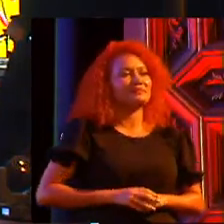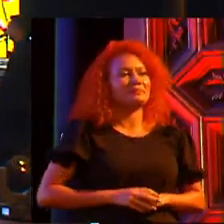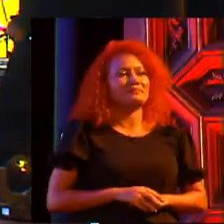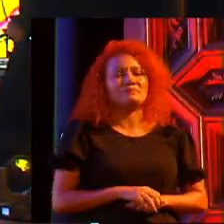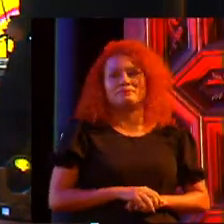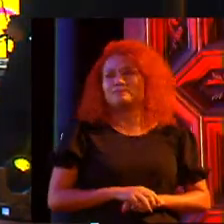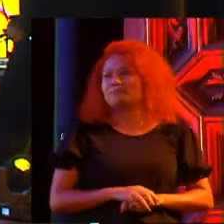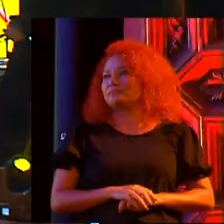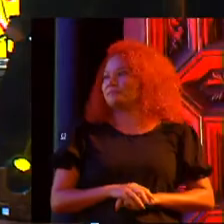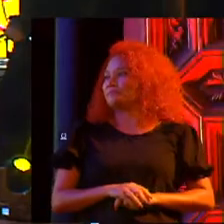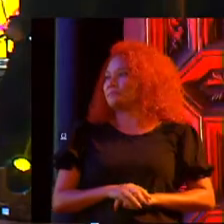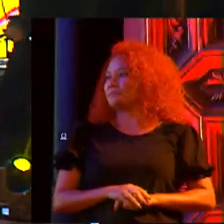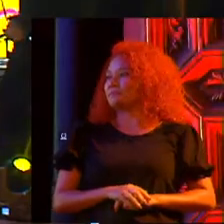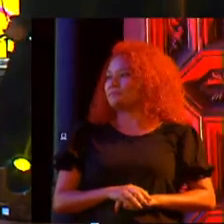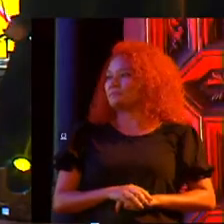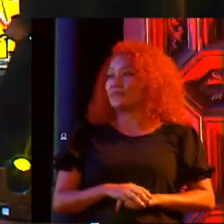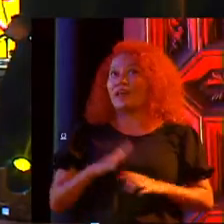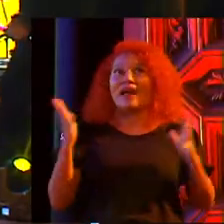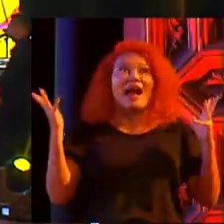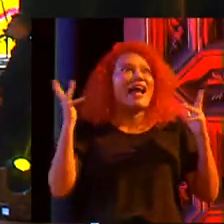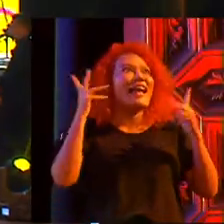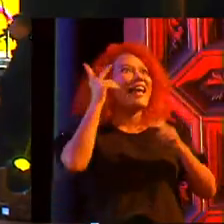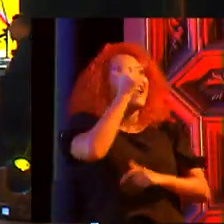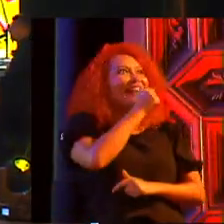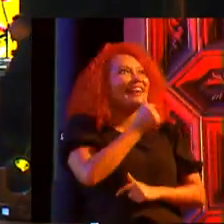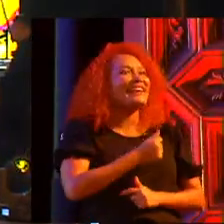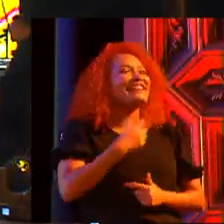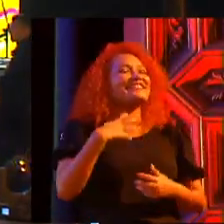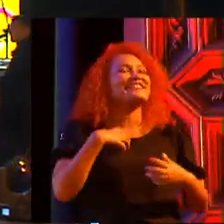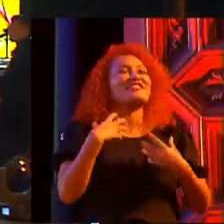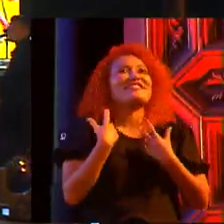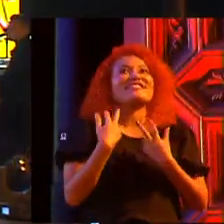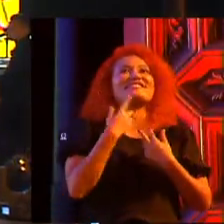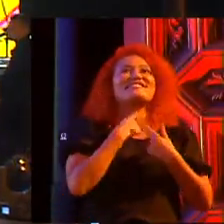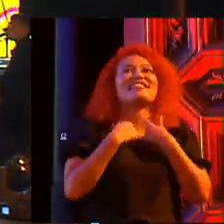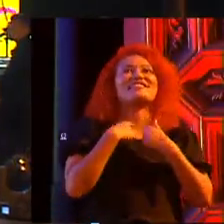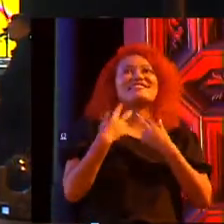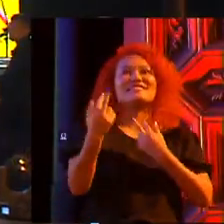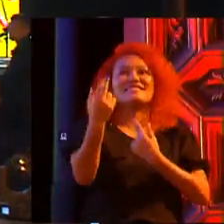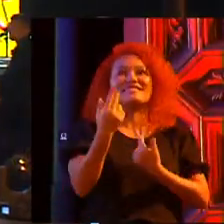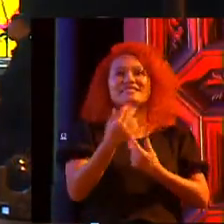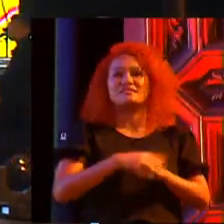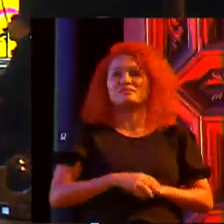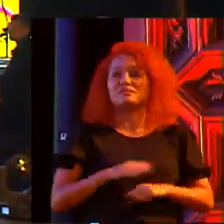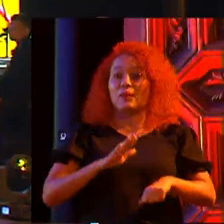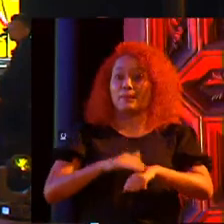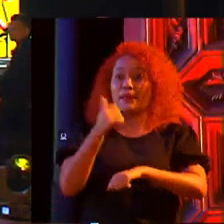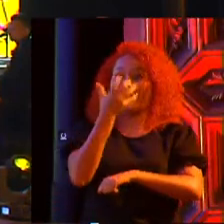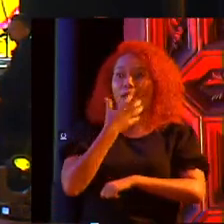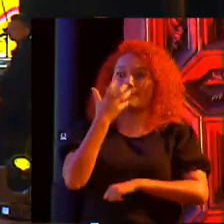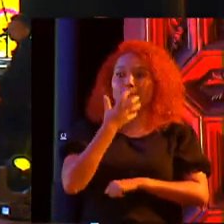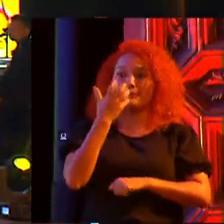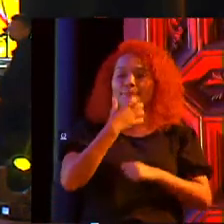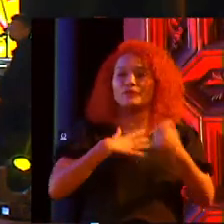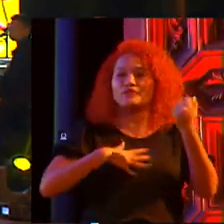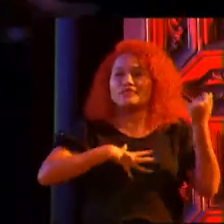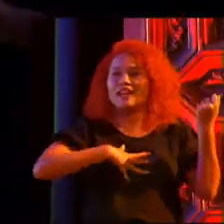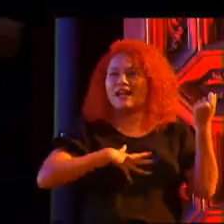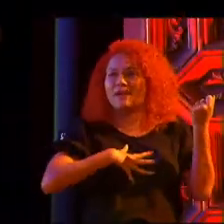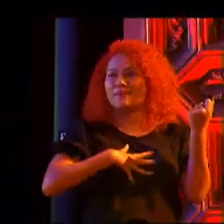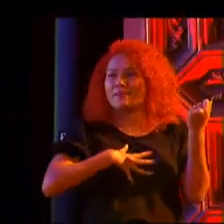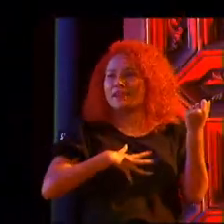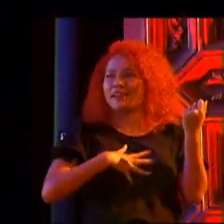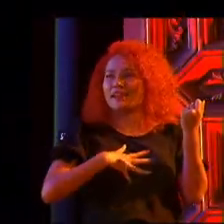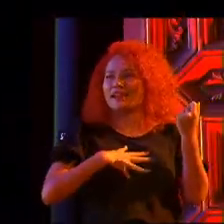Linda, linda, inspira todos nós. Agora eu convido, então, para receber a premiação de melhor música brega, Rebeca